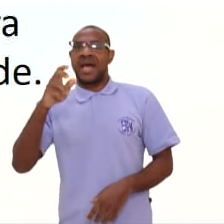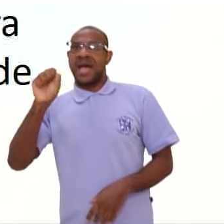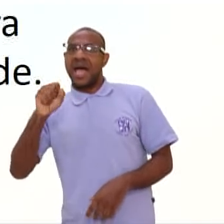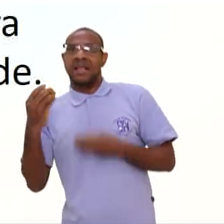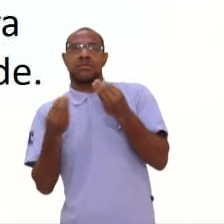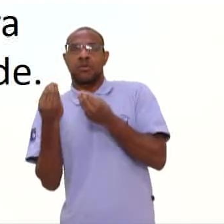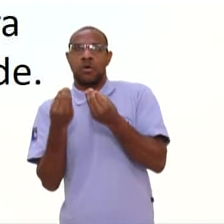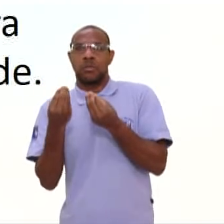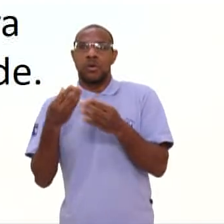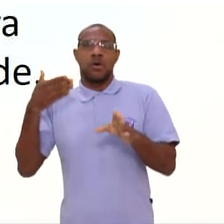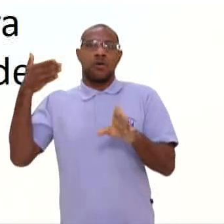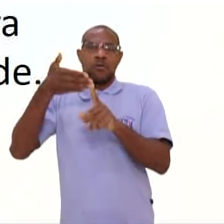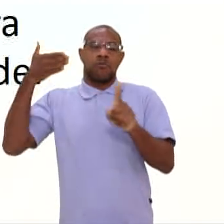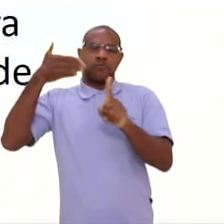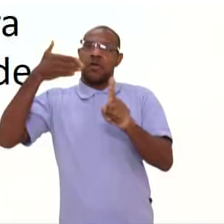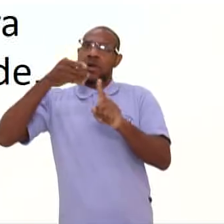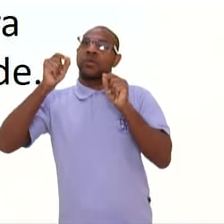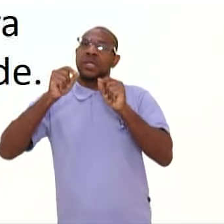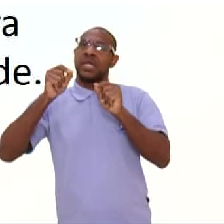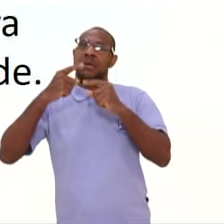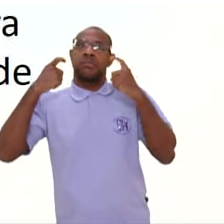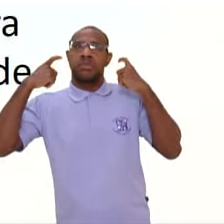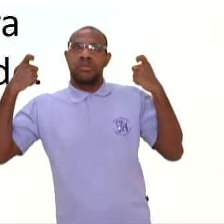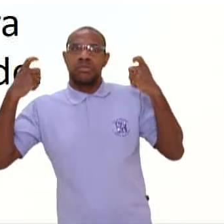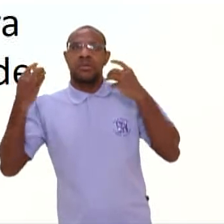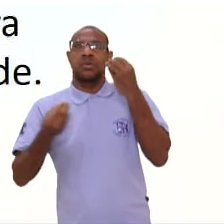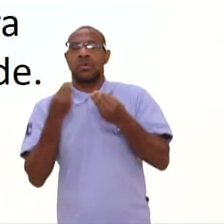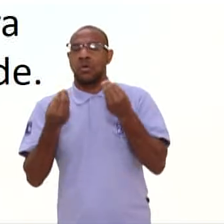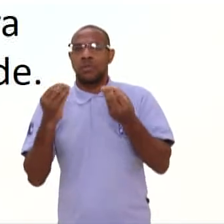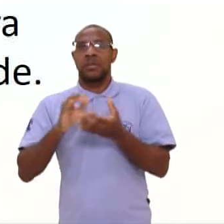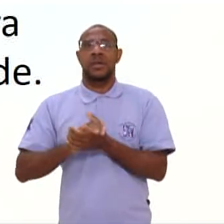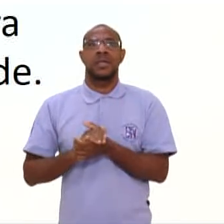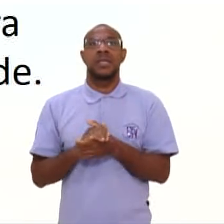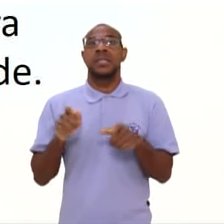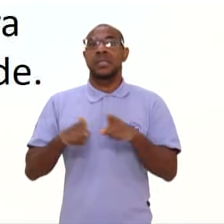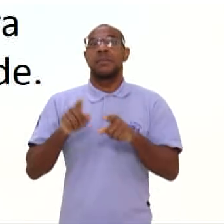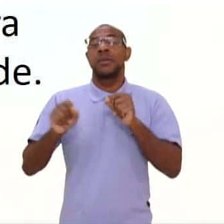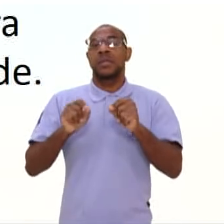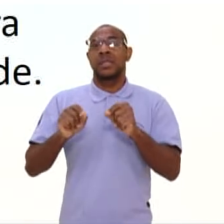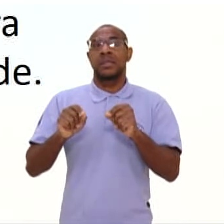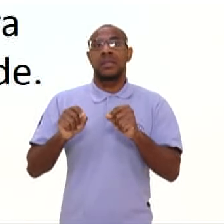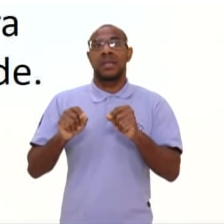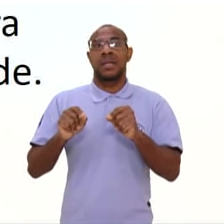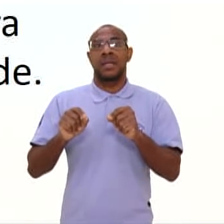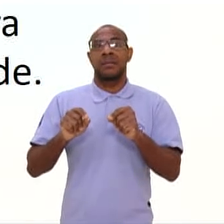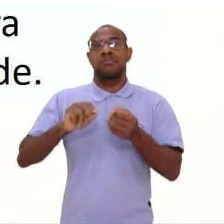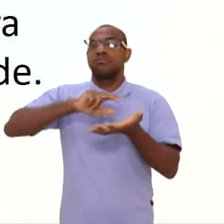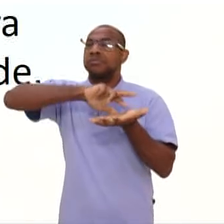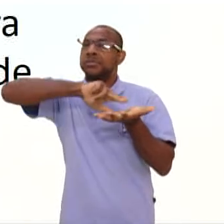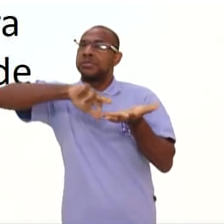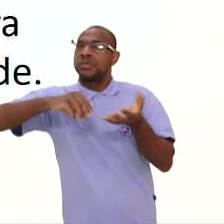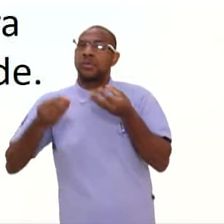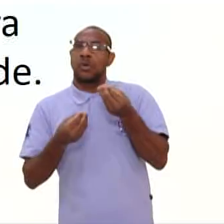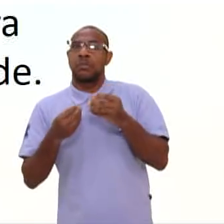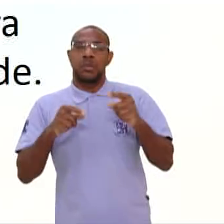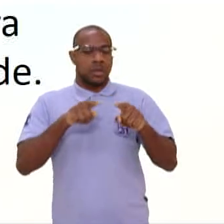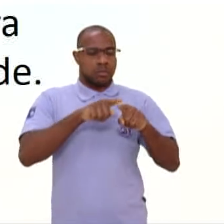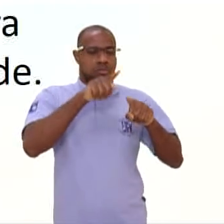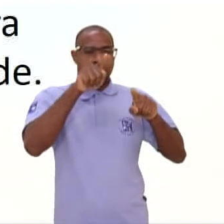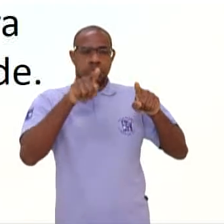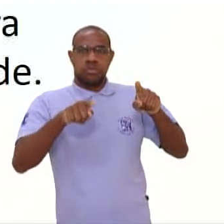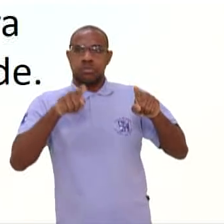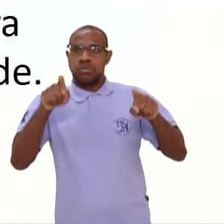à frequência do sinal. Letra D, gravitacionais, que são ondulações na curvatura